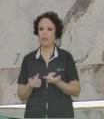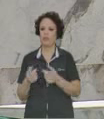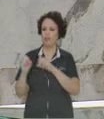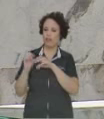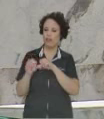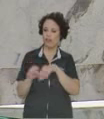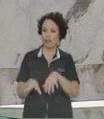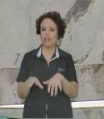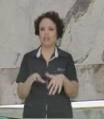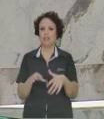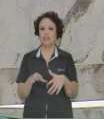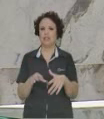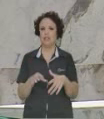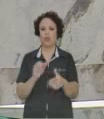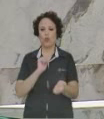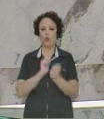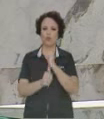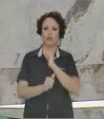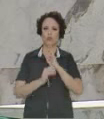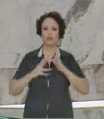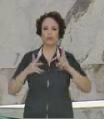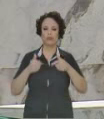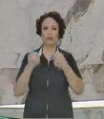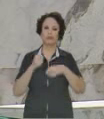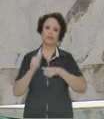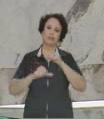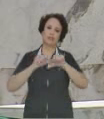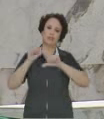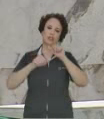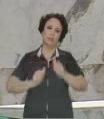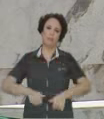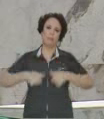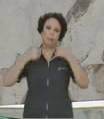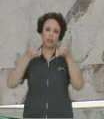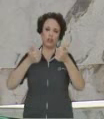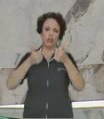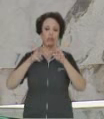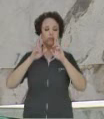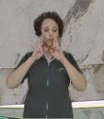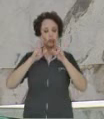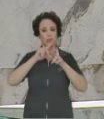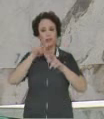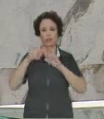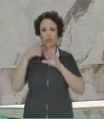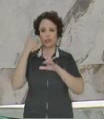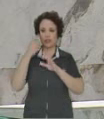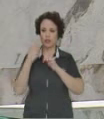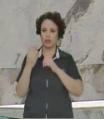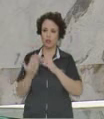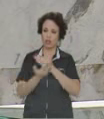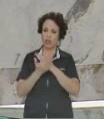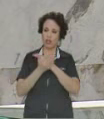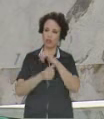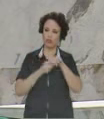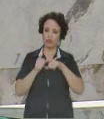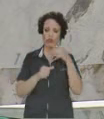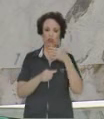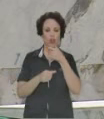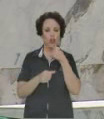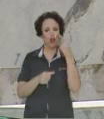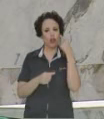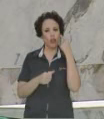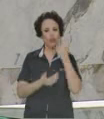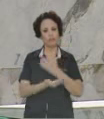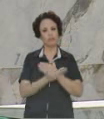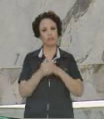melhorar o nosso esporte conto com vocês contra o governador dória para esse futuro e vamos em frente que precisamos